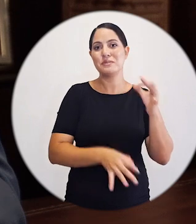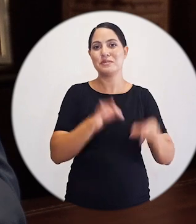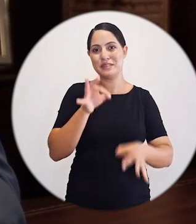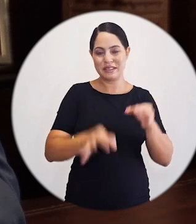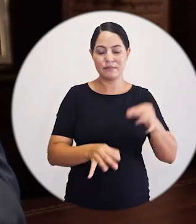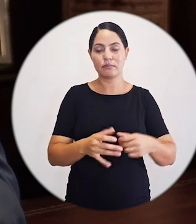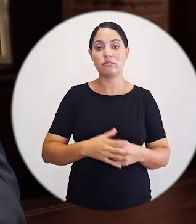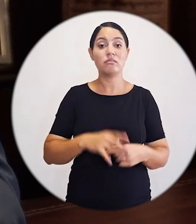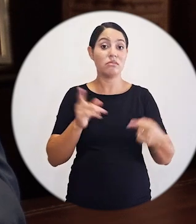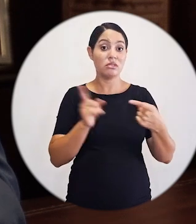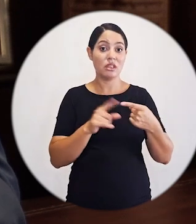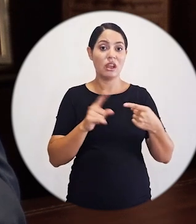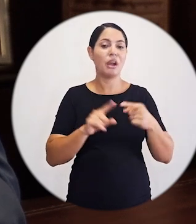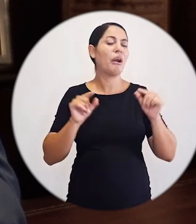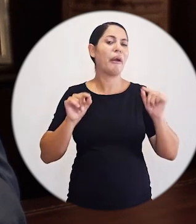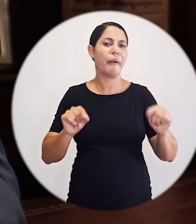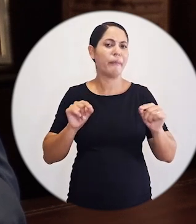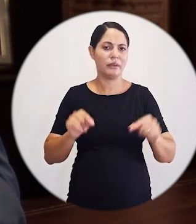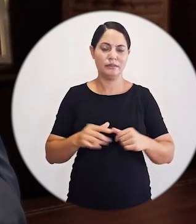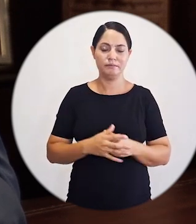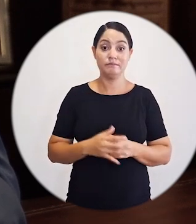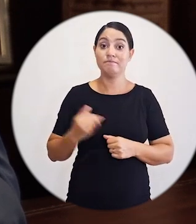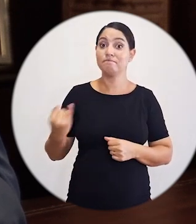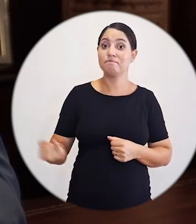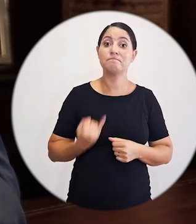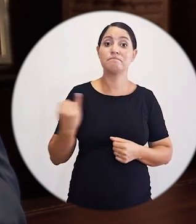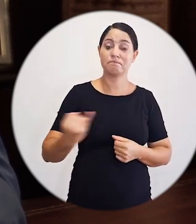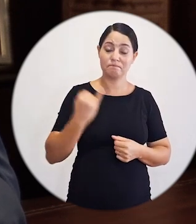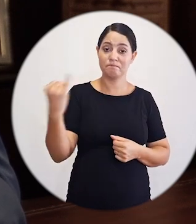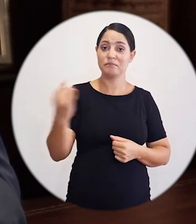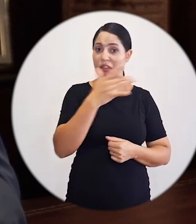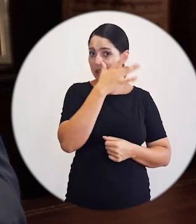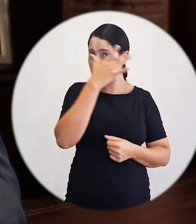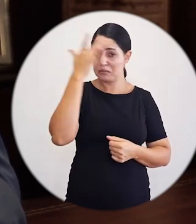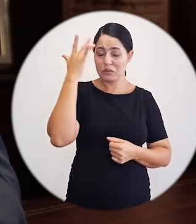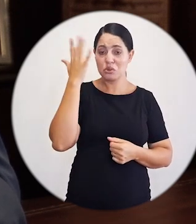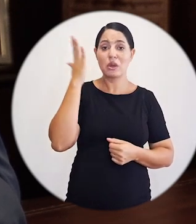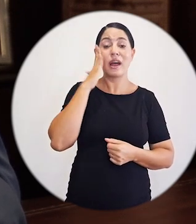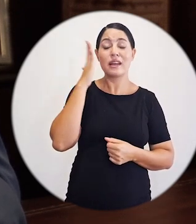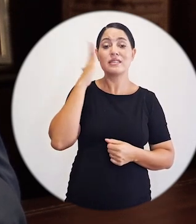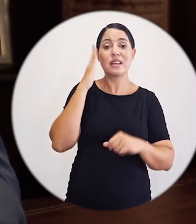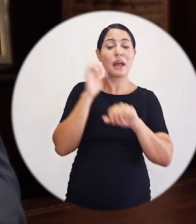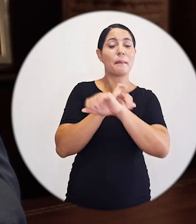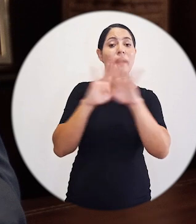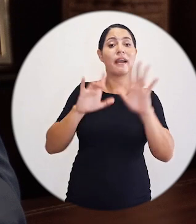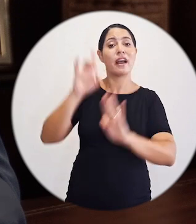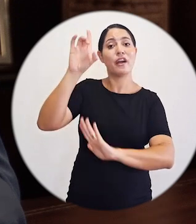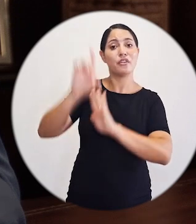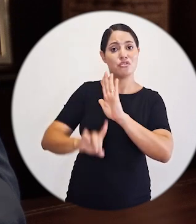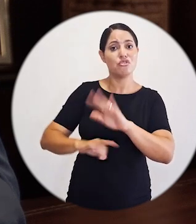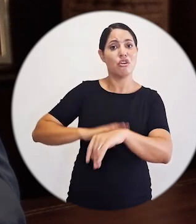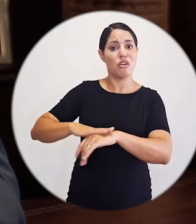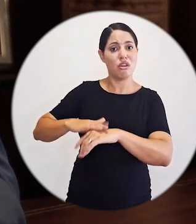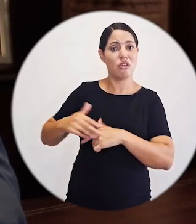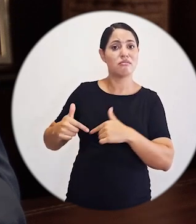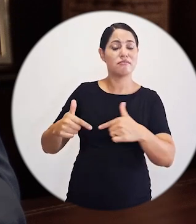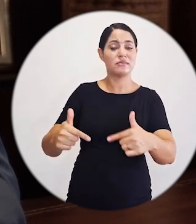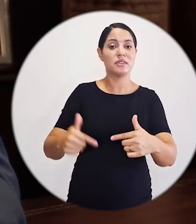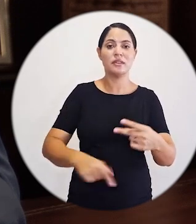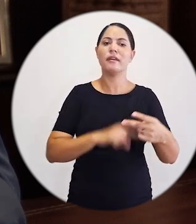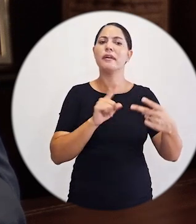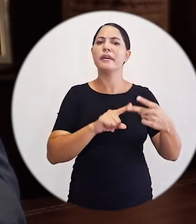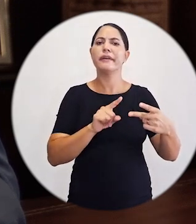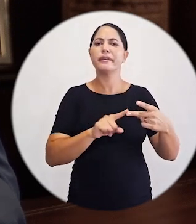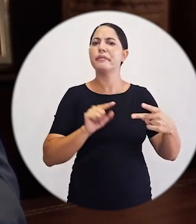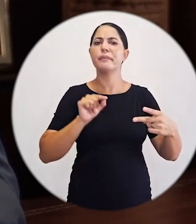constitucionais e segurança jurídica. As garantias constitucionais são aquelas essenciais para que as pessoas possam exercer os